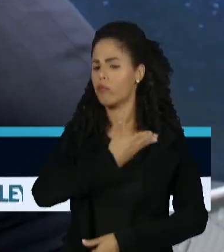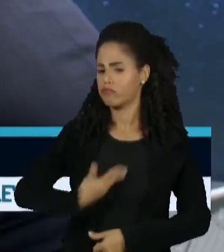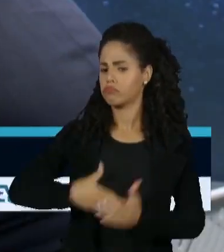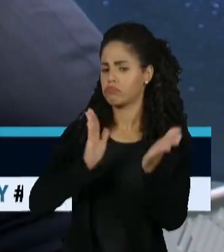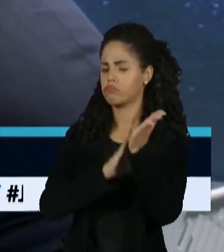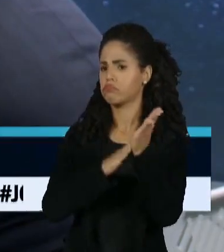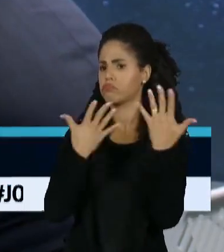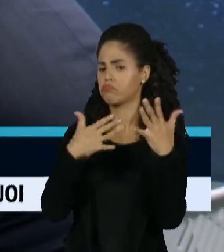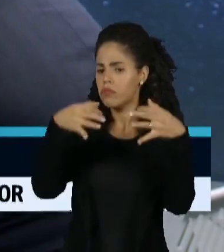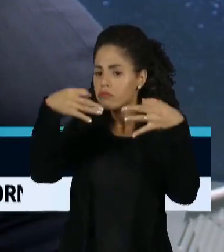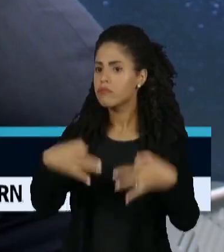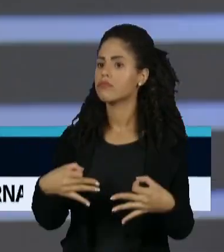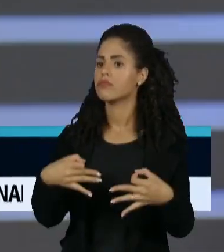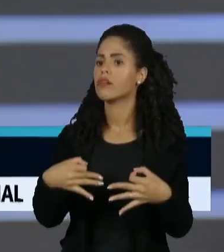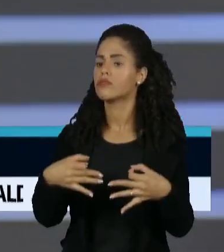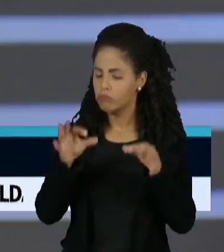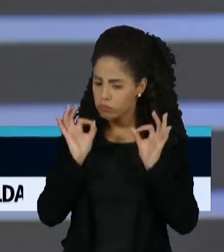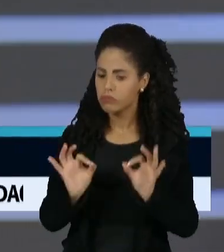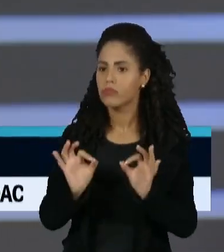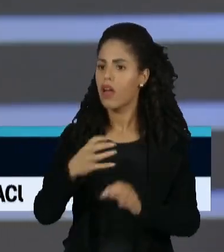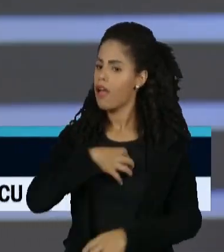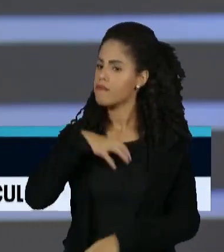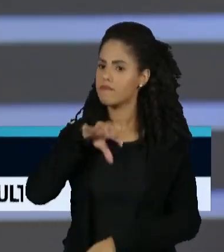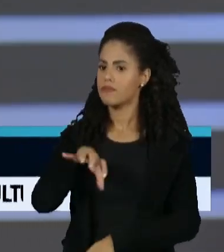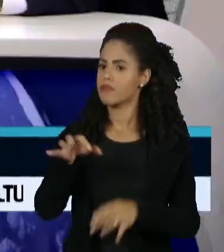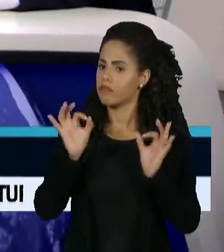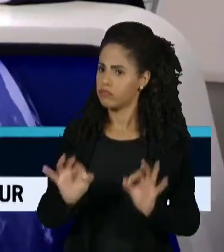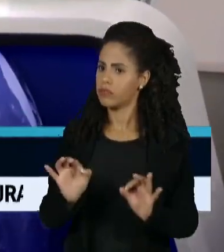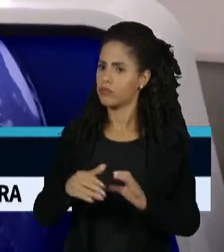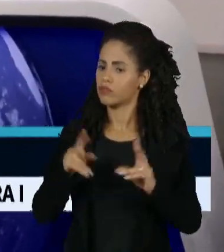rápido. Acho que é assim que tem que continuar.